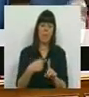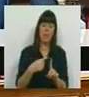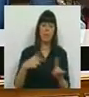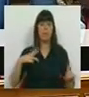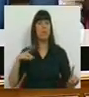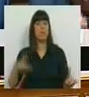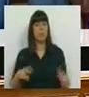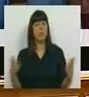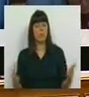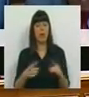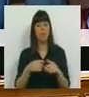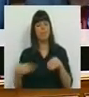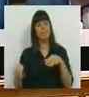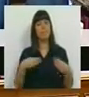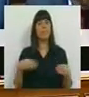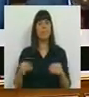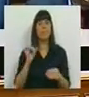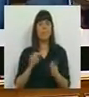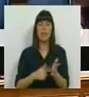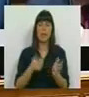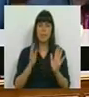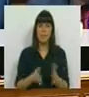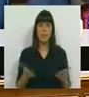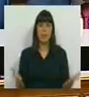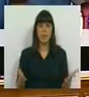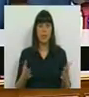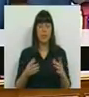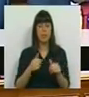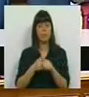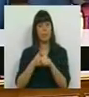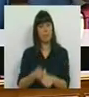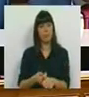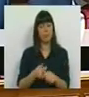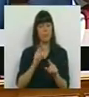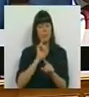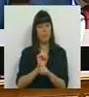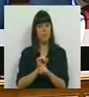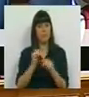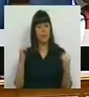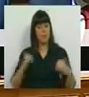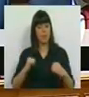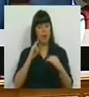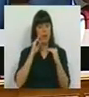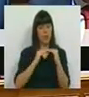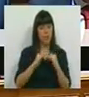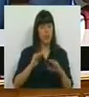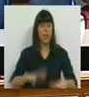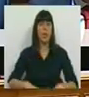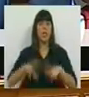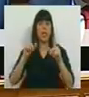e a Portugal, da flexibilidade necessária à luz do Pacto de Estabilidade e